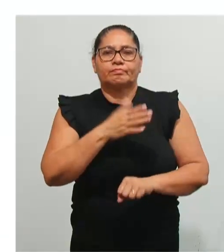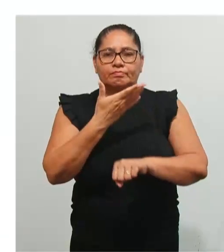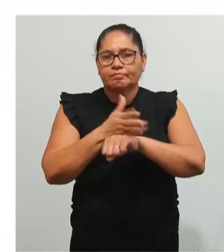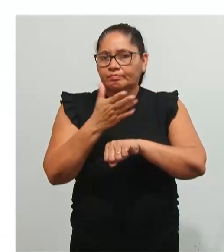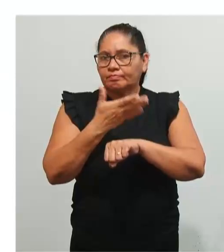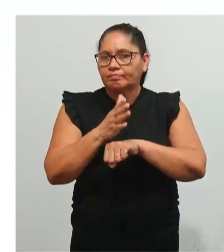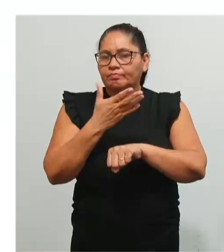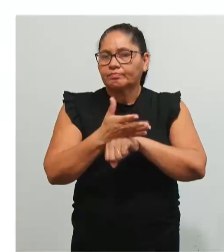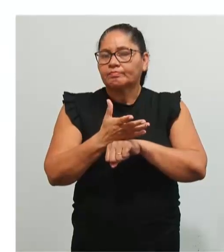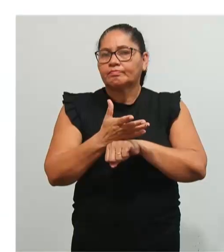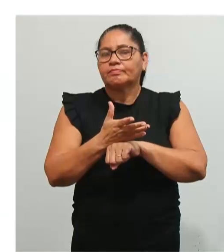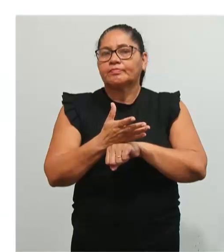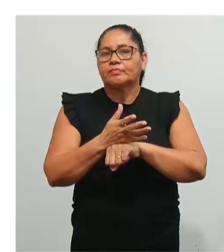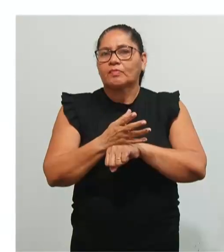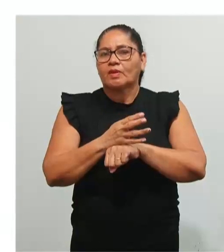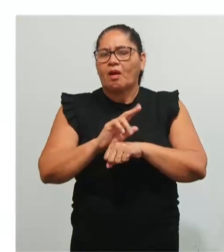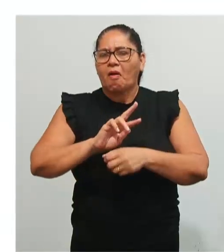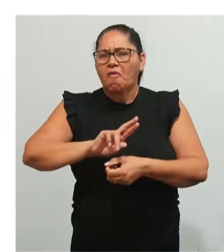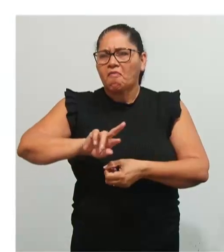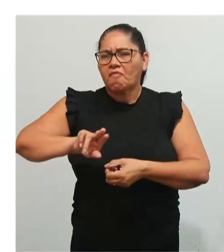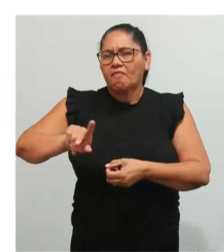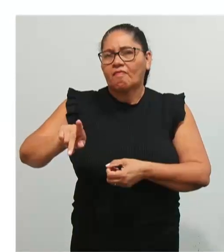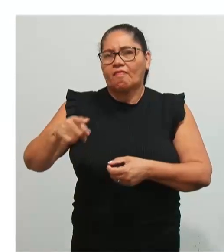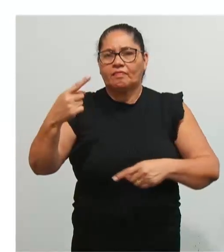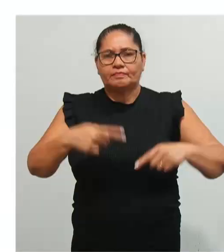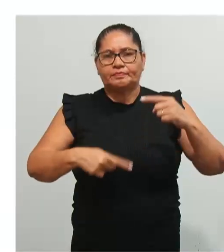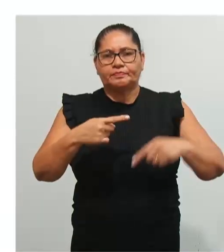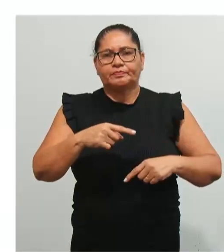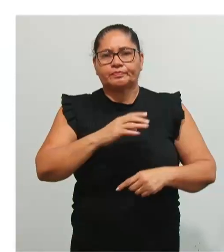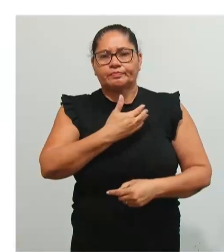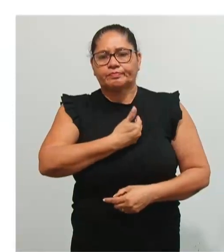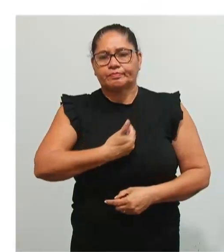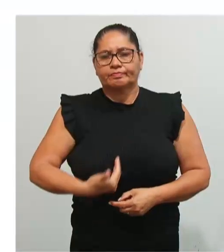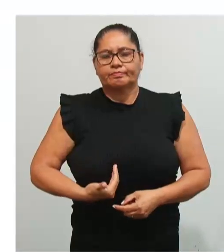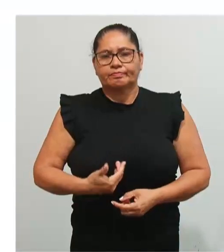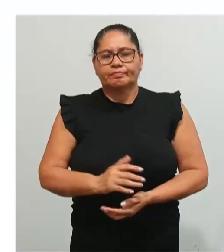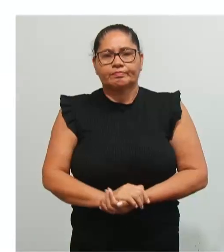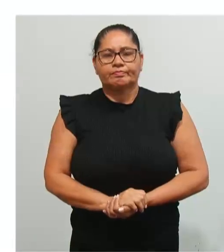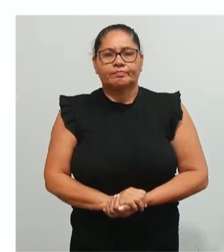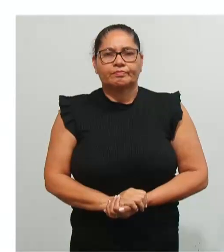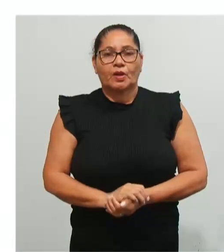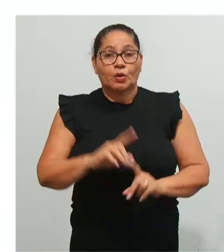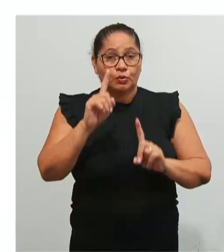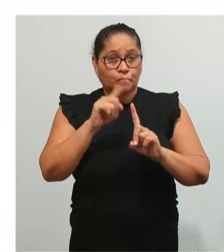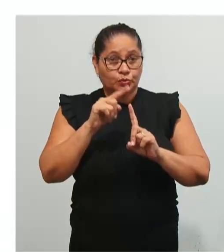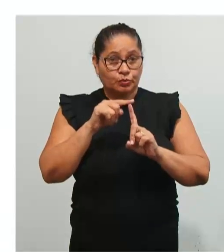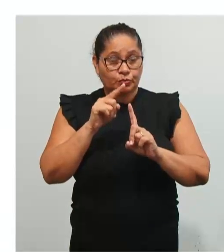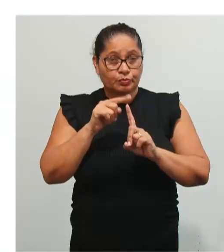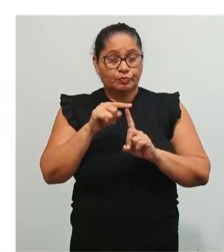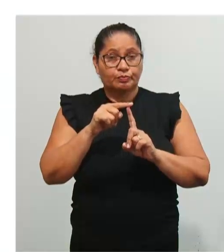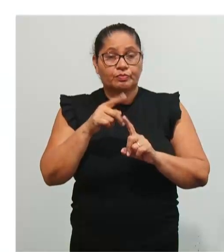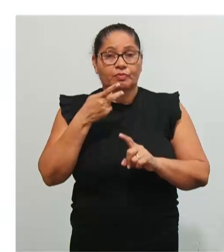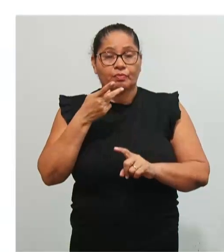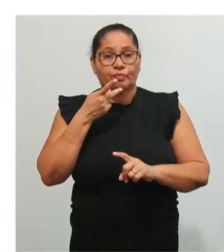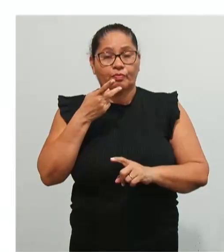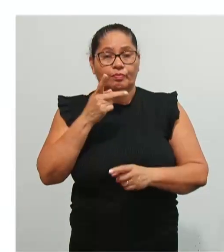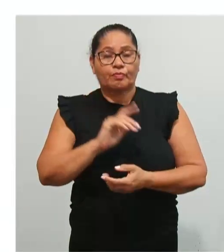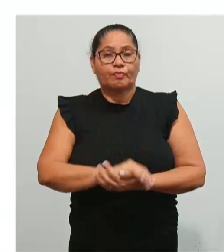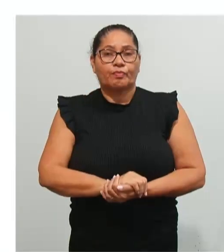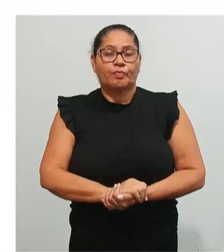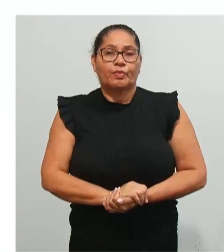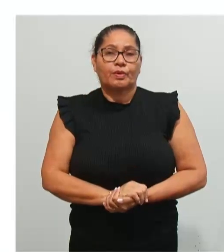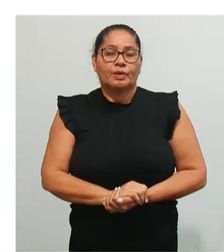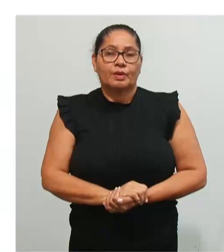prática, como também várias outras formas de políticos e governos. Nesse tipo de relação, estamos falando ainda do